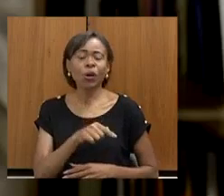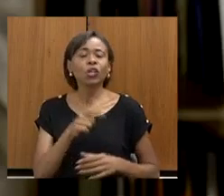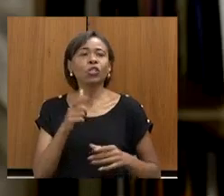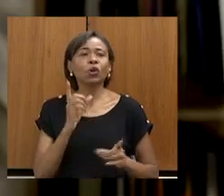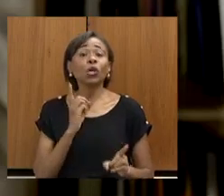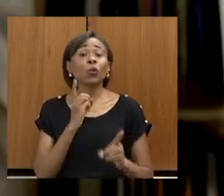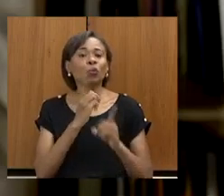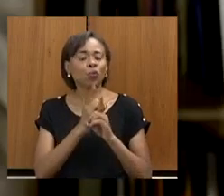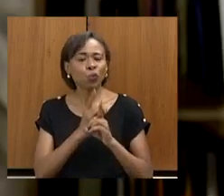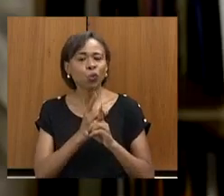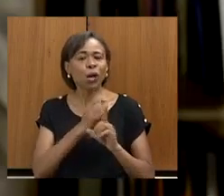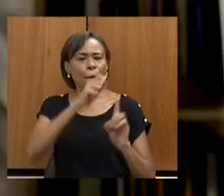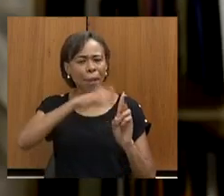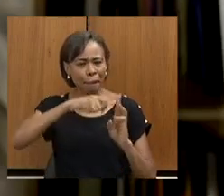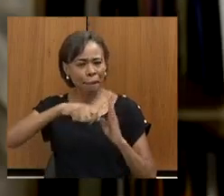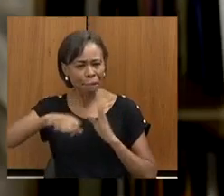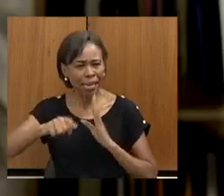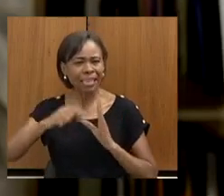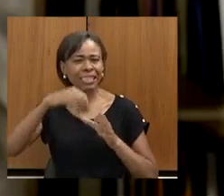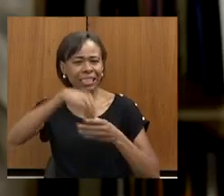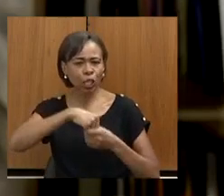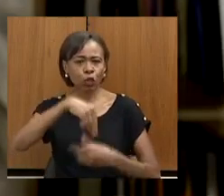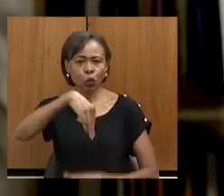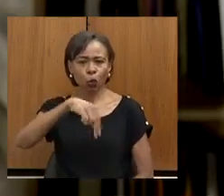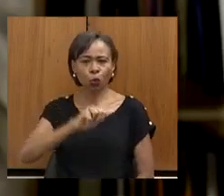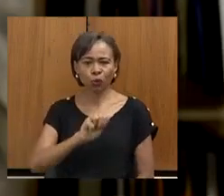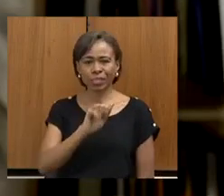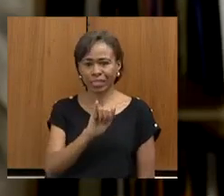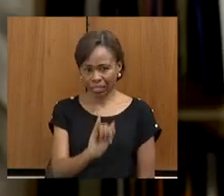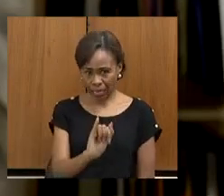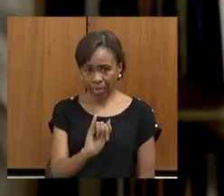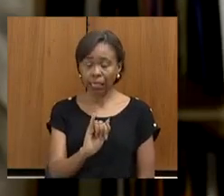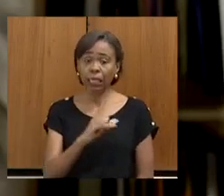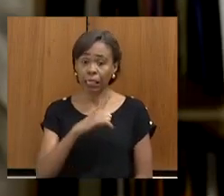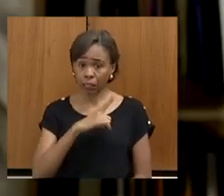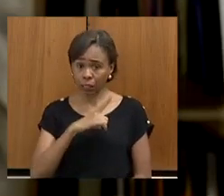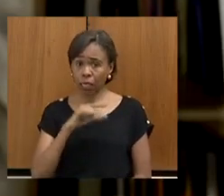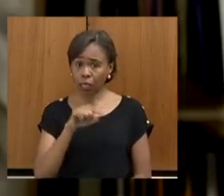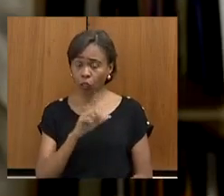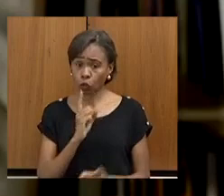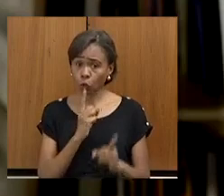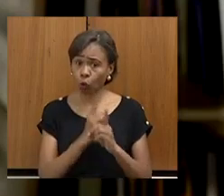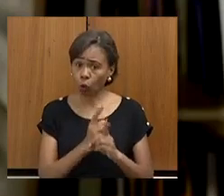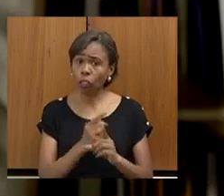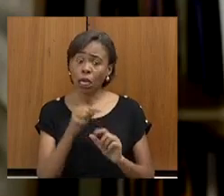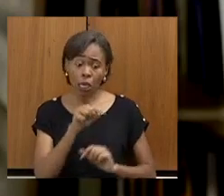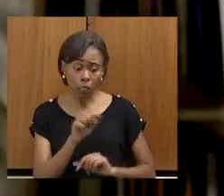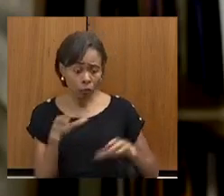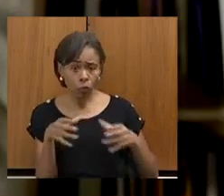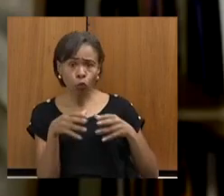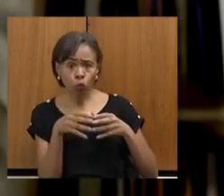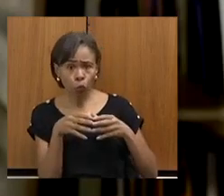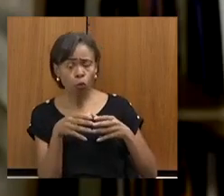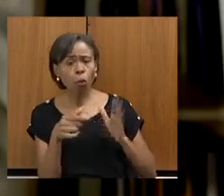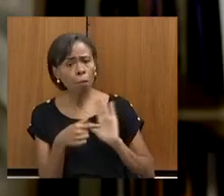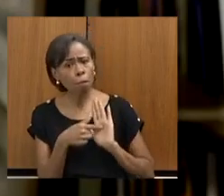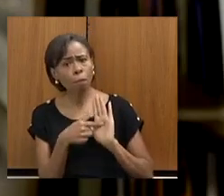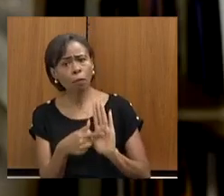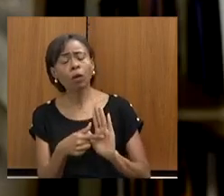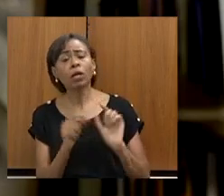mensalmente no NAI, Núcleo de Assistência e Inclusão, mostra muito bem que